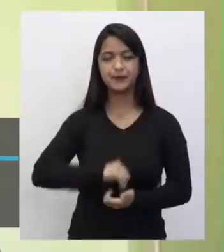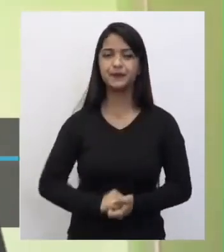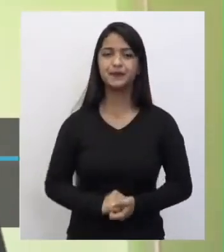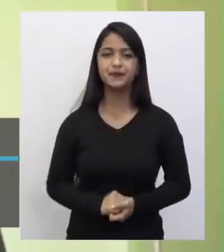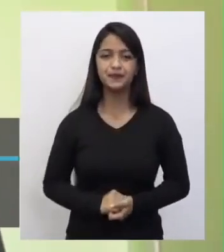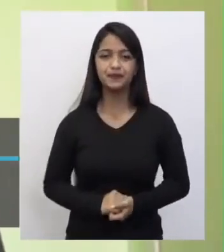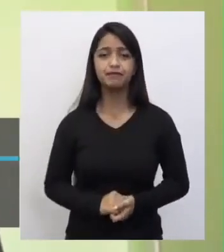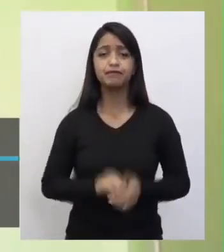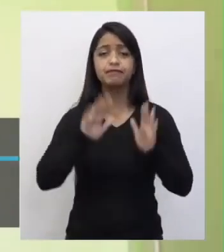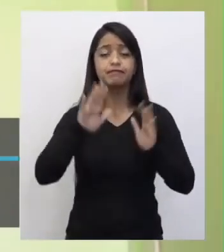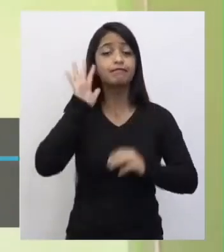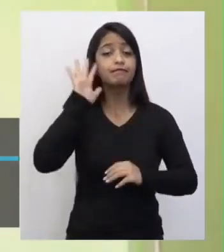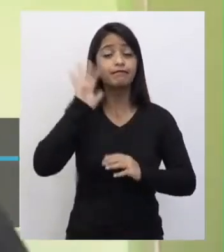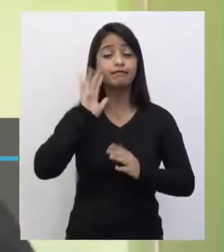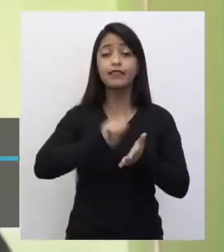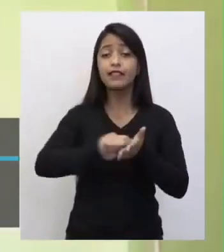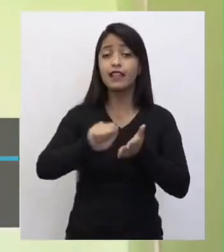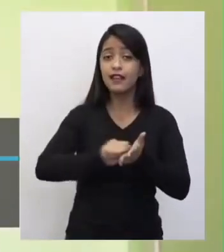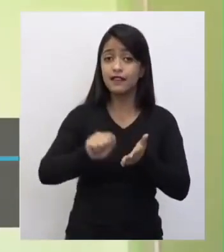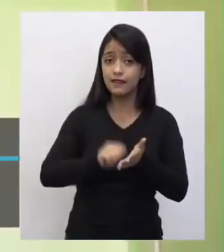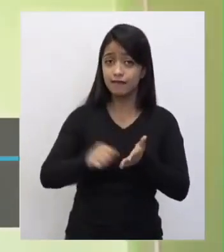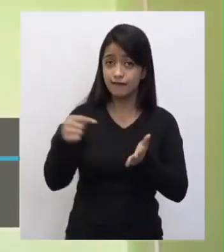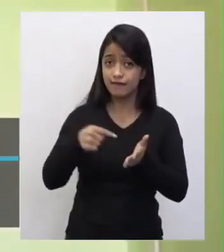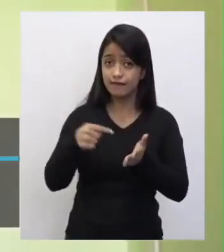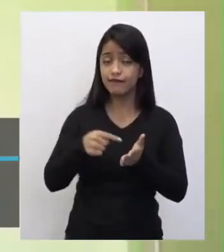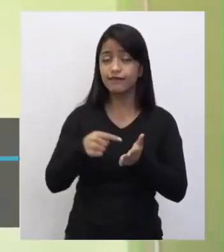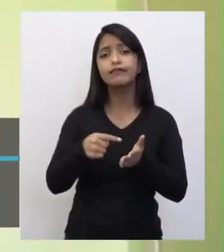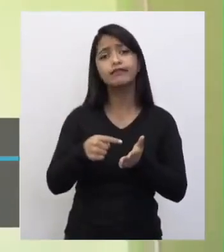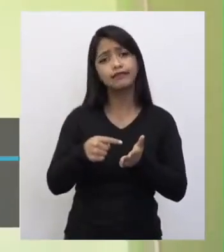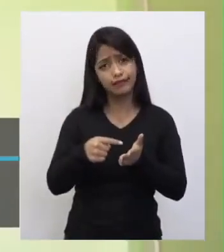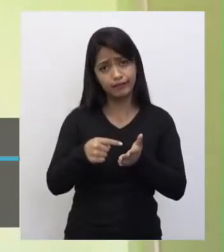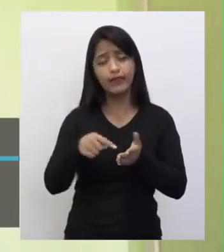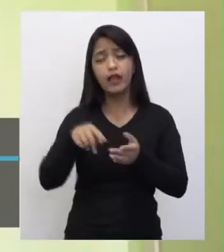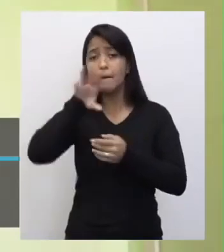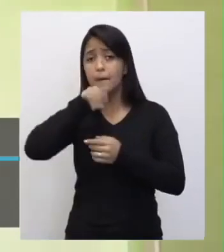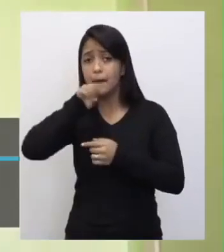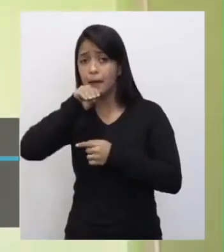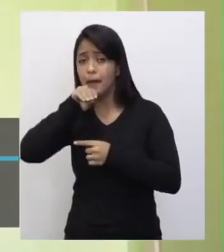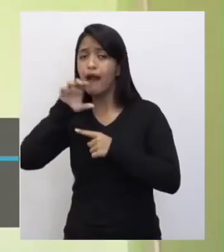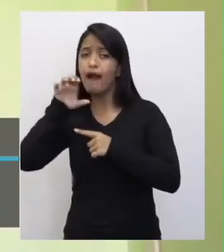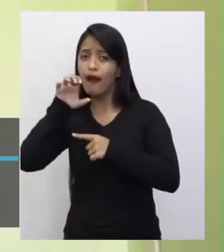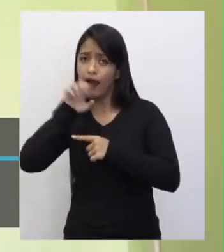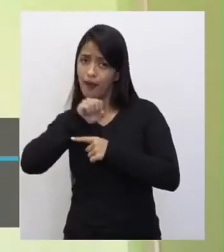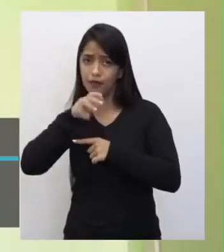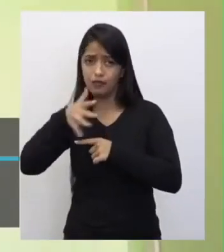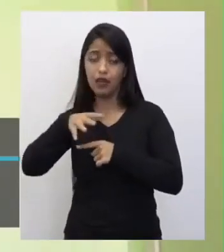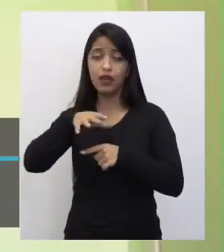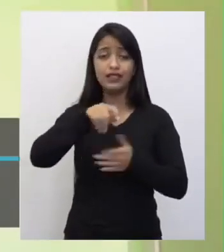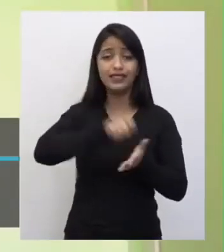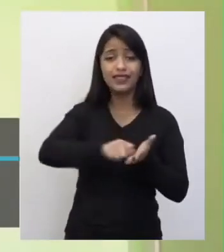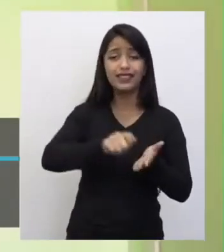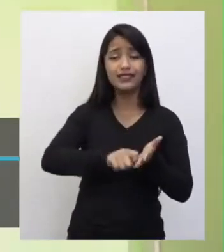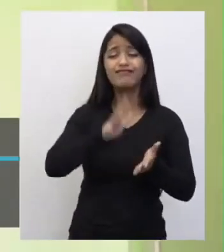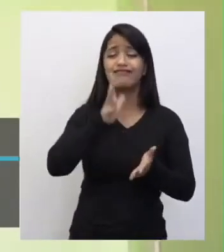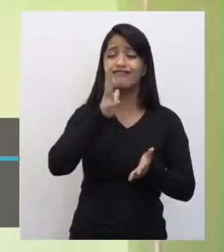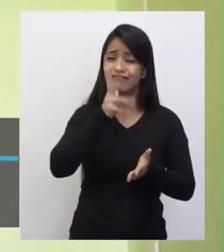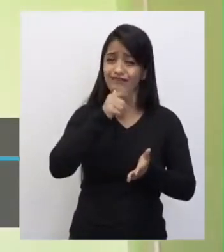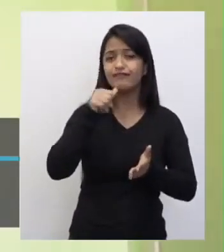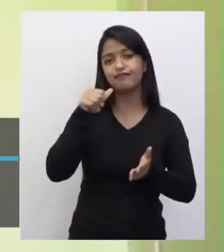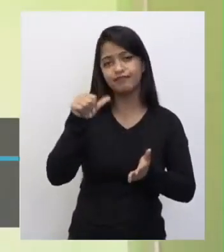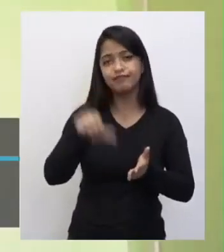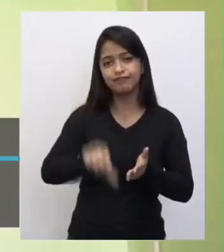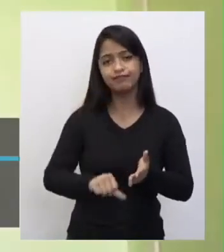Pense em escrever, então. Escrever é ainda mais lento do que verbalizar. Então, a gente precisa tomar cuidado